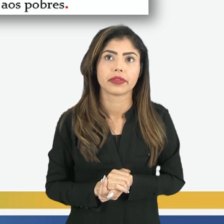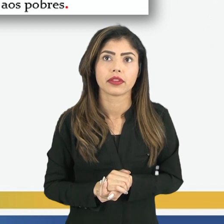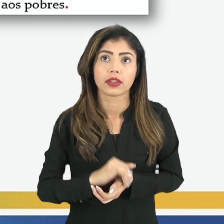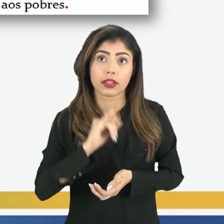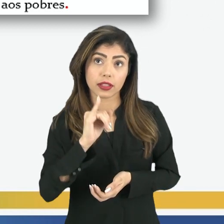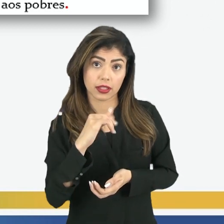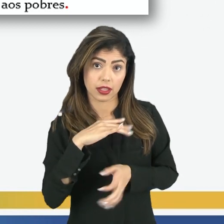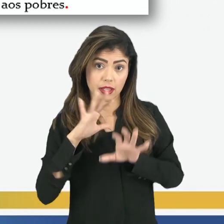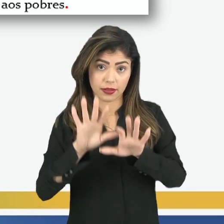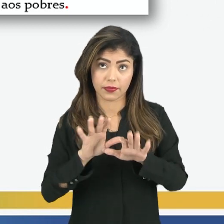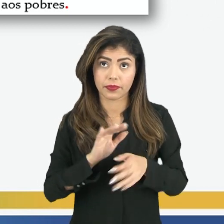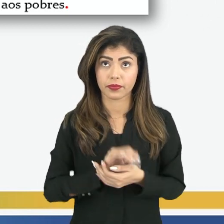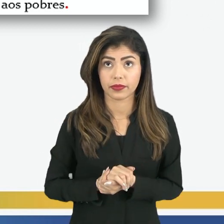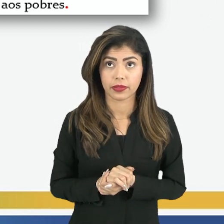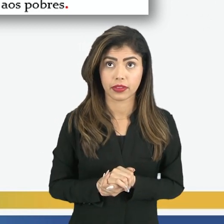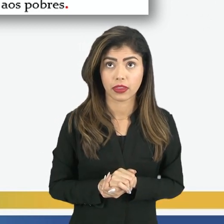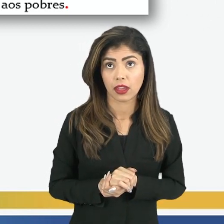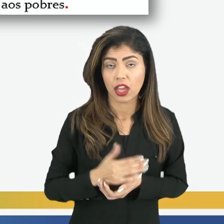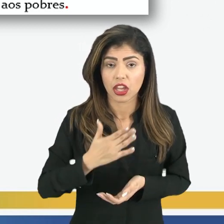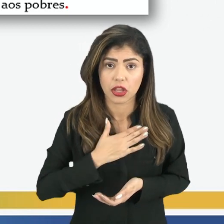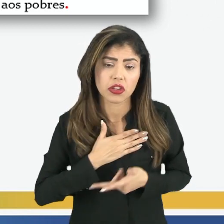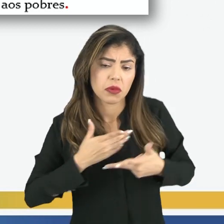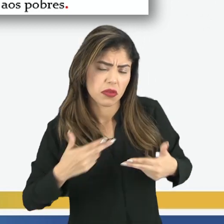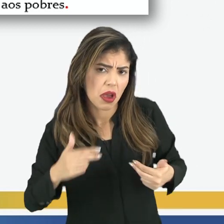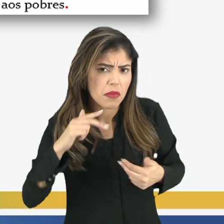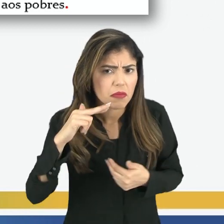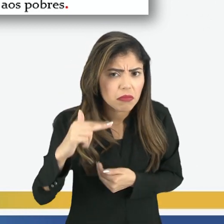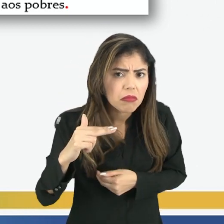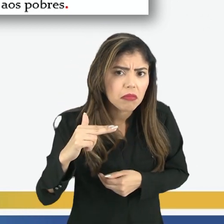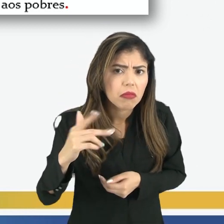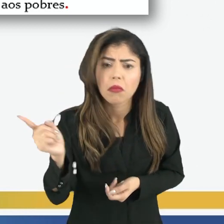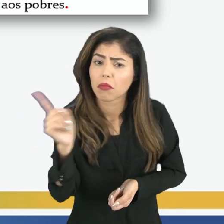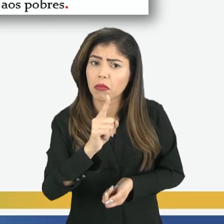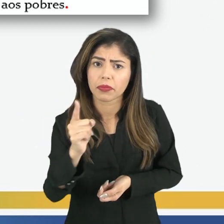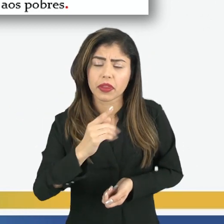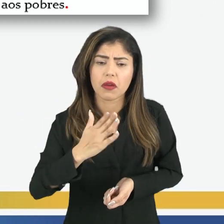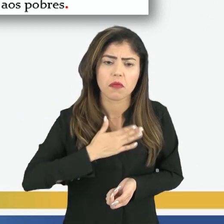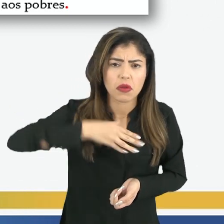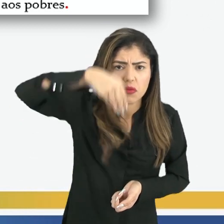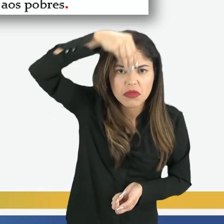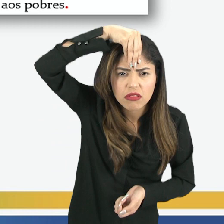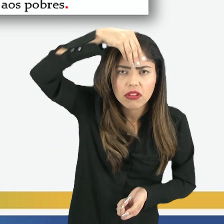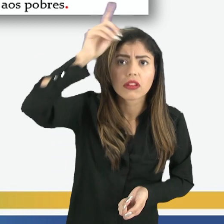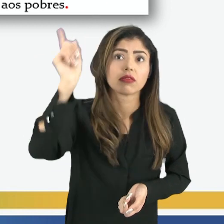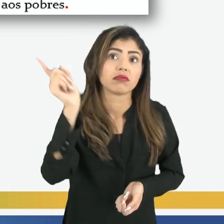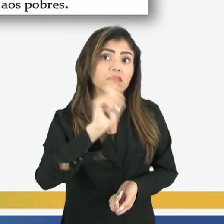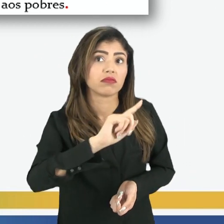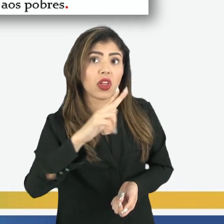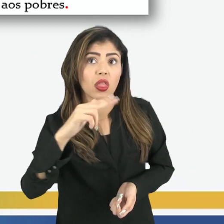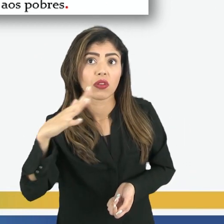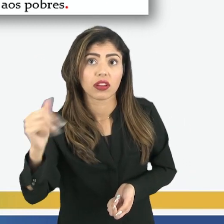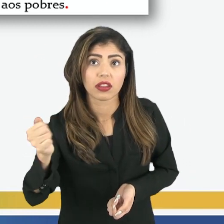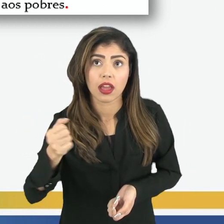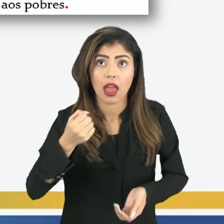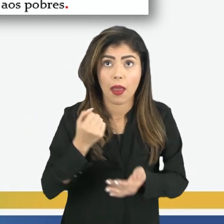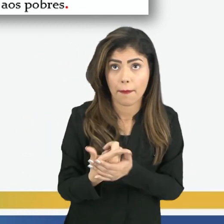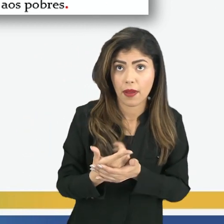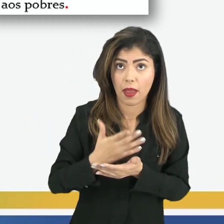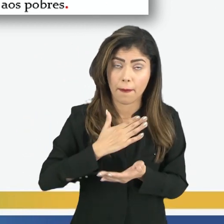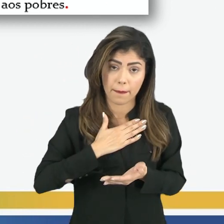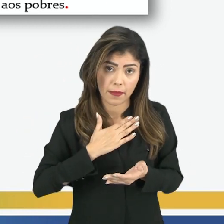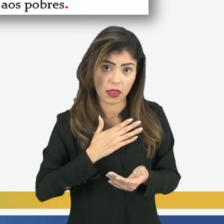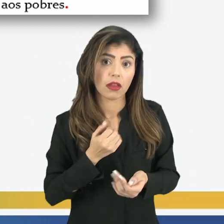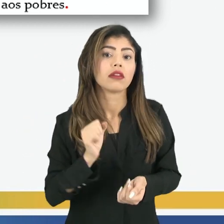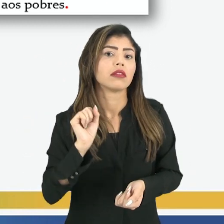que ficaria no testamento. Deixo os meus bens à minha irmã? Não. A meu sobrinho? Jamais. Será paga a